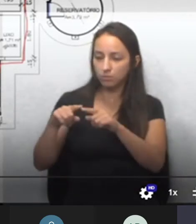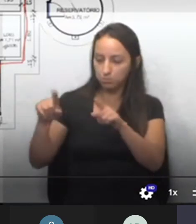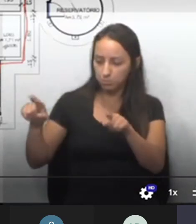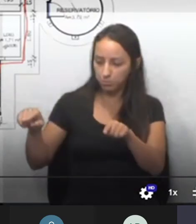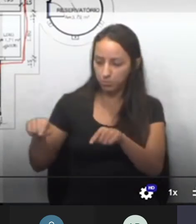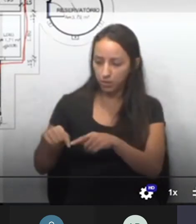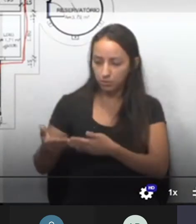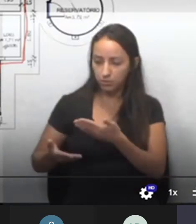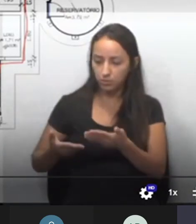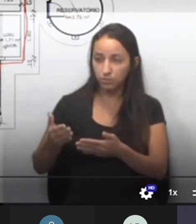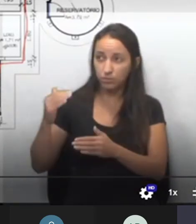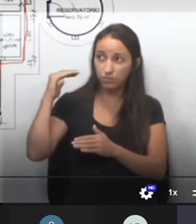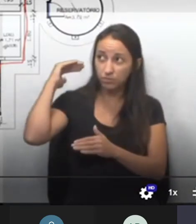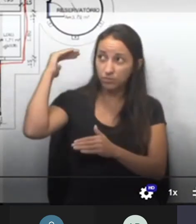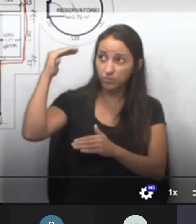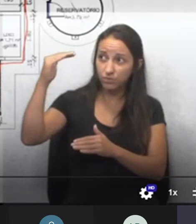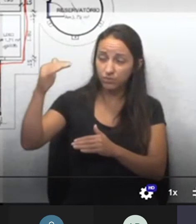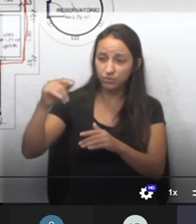fechado.